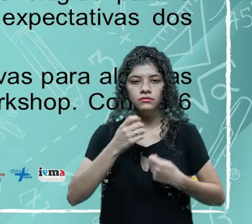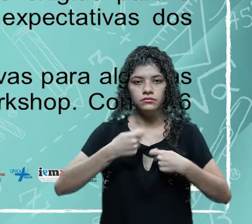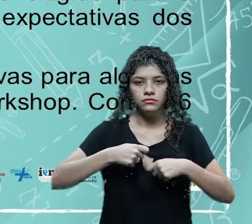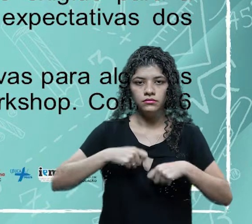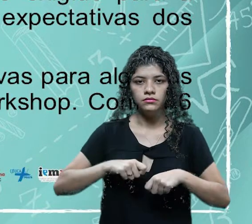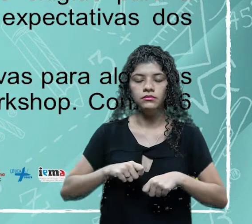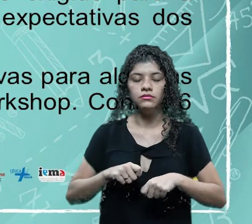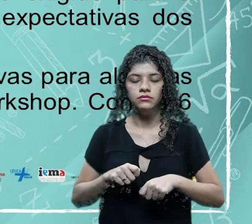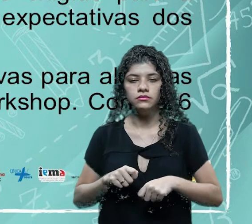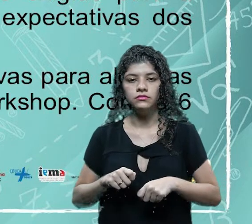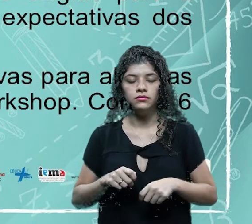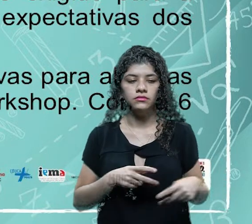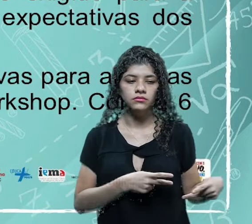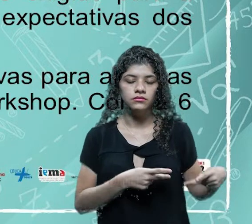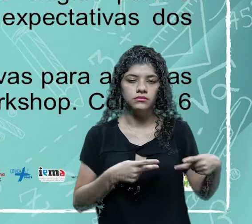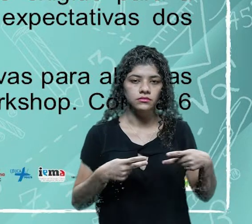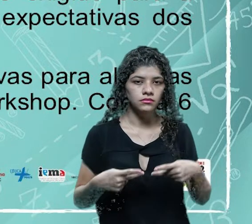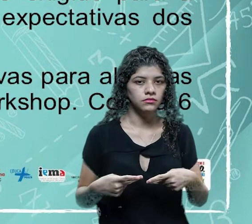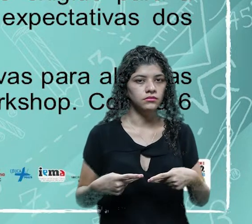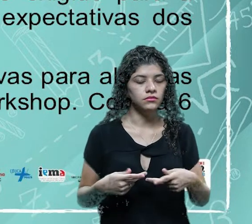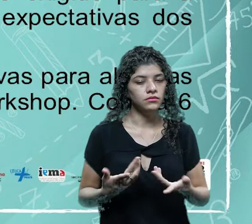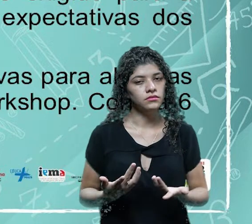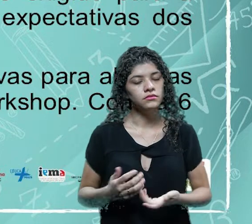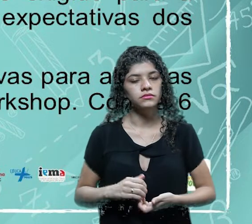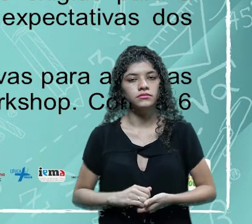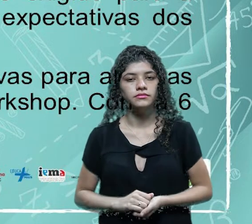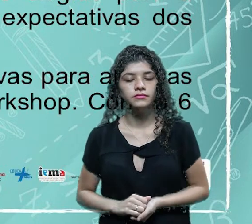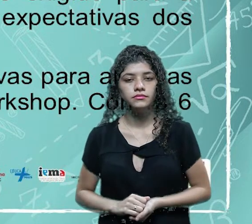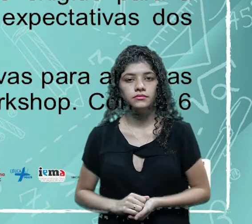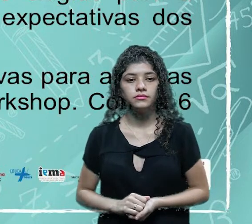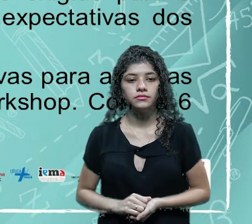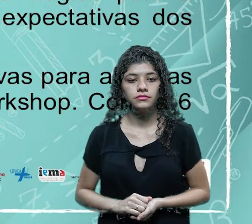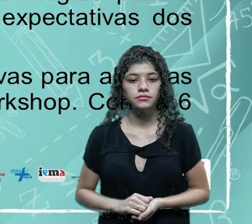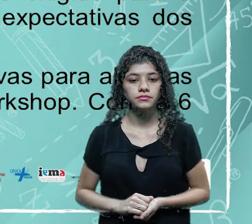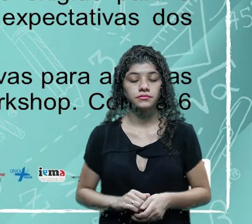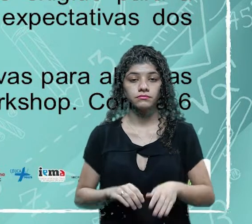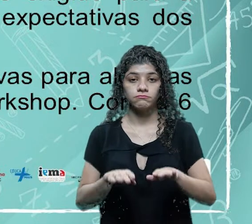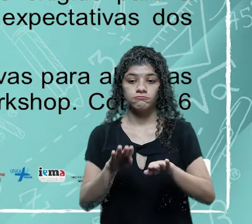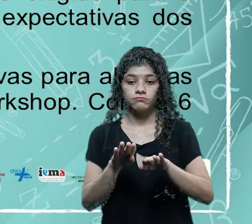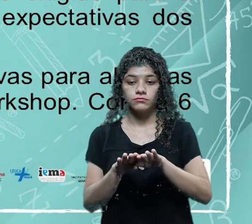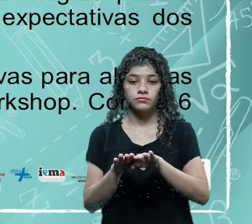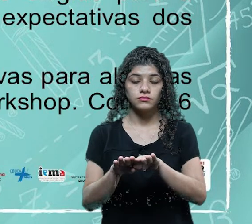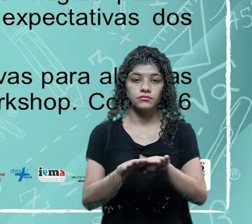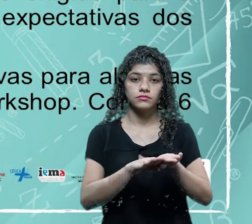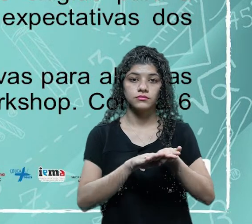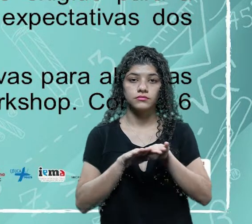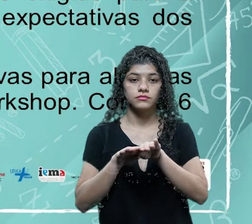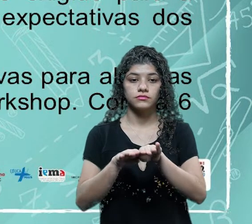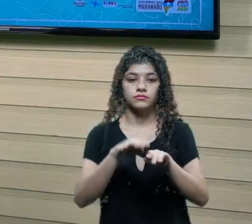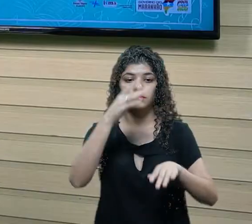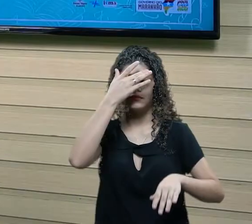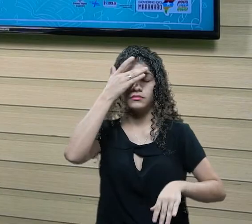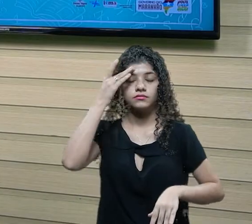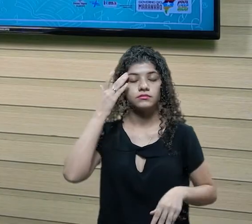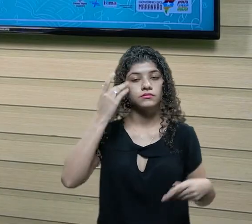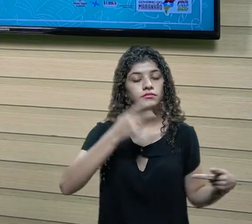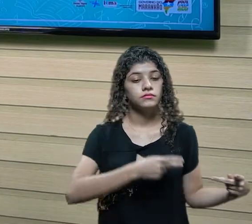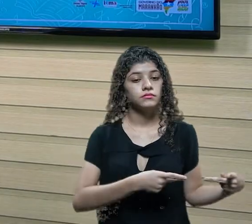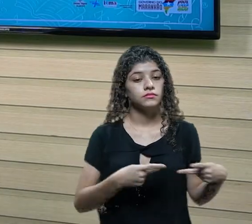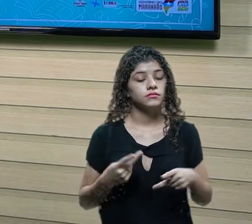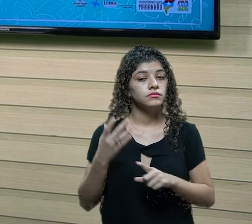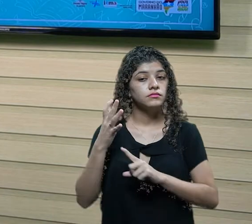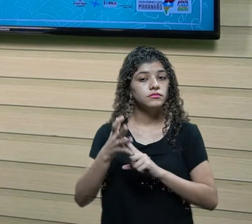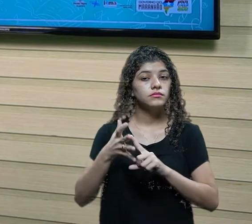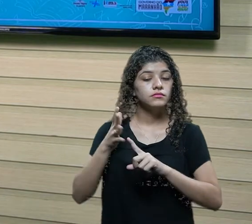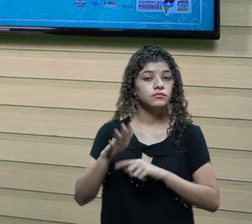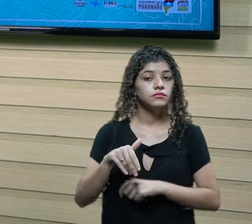exigido para a participação do workshop né assim de igual a essa expectativa dos participantes